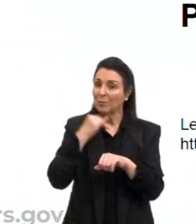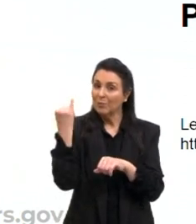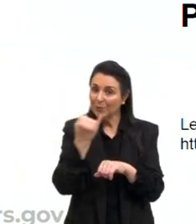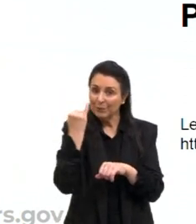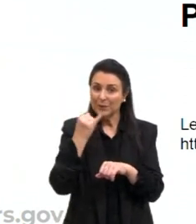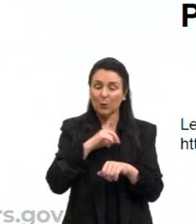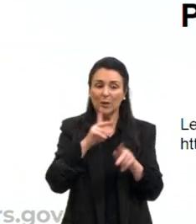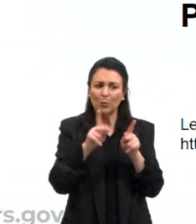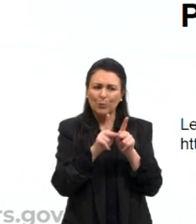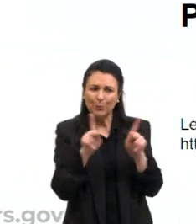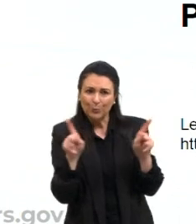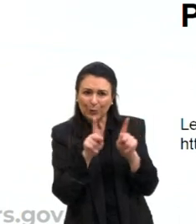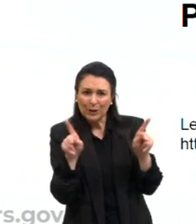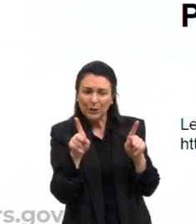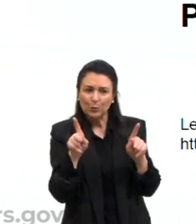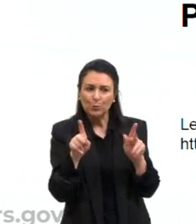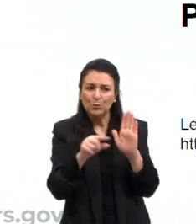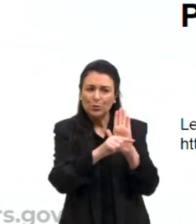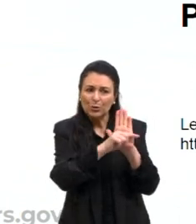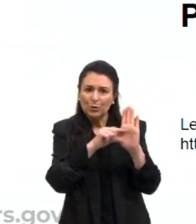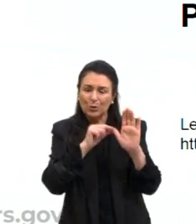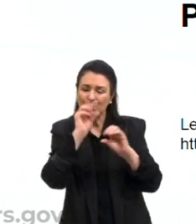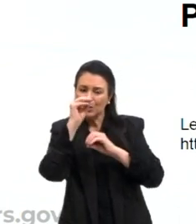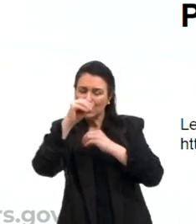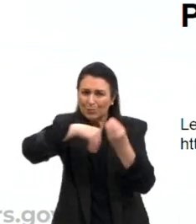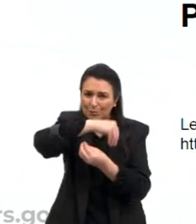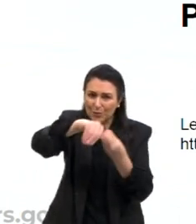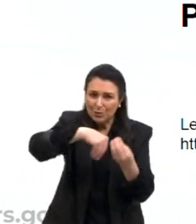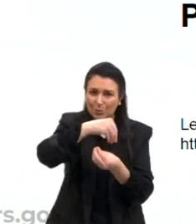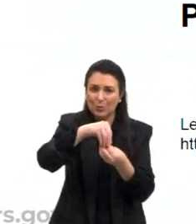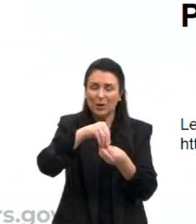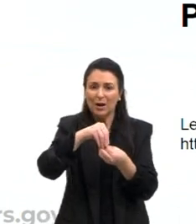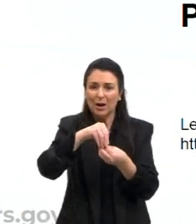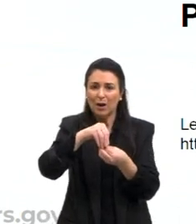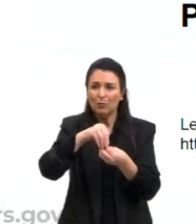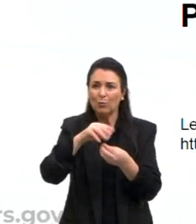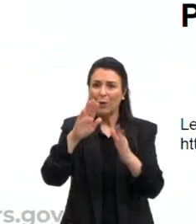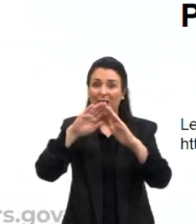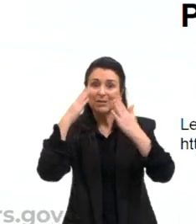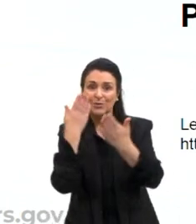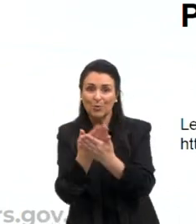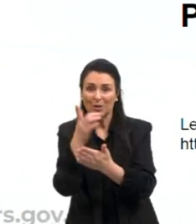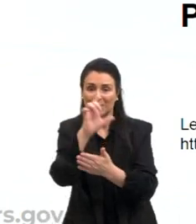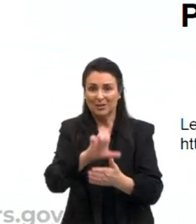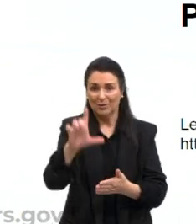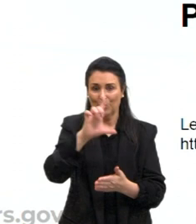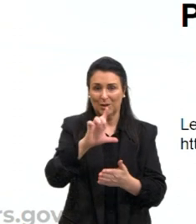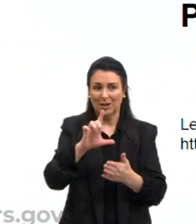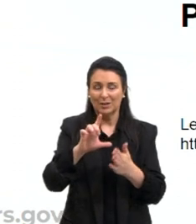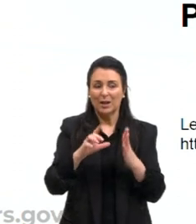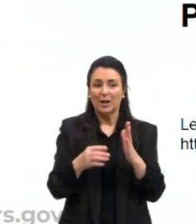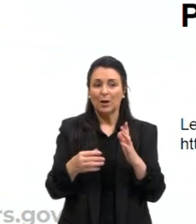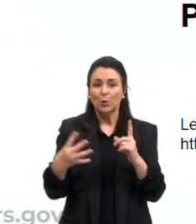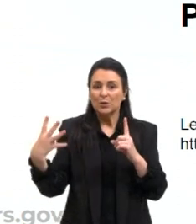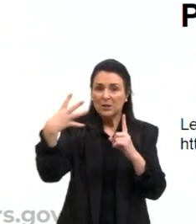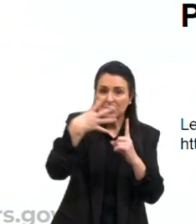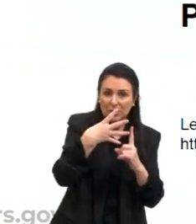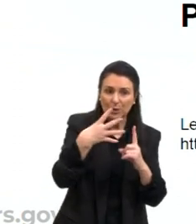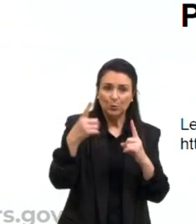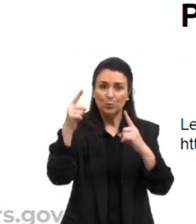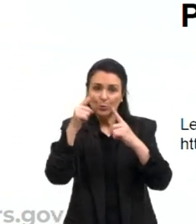ali um período né de autores que mesclaram muito as escolas literárias assistir é bastante